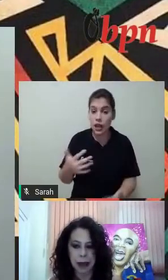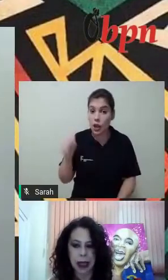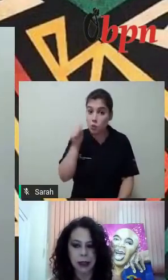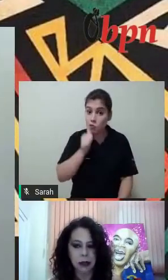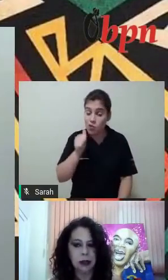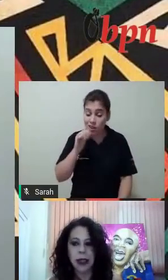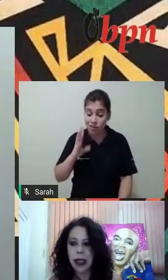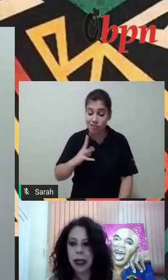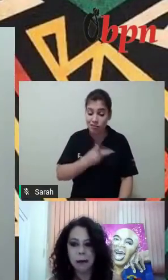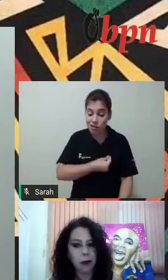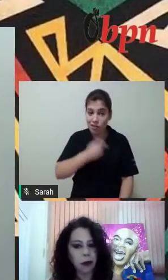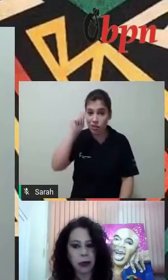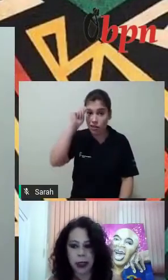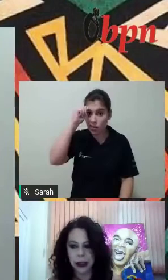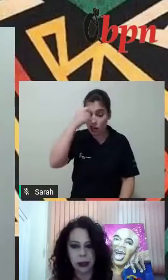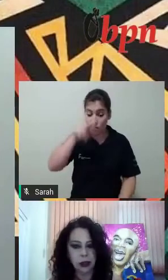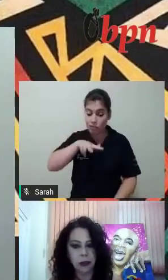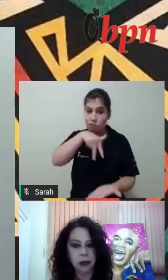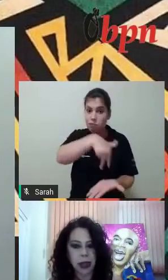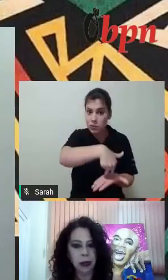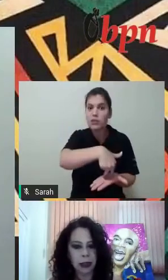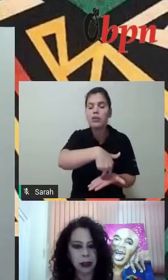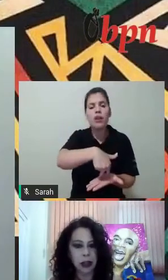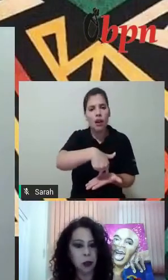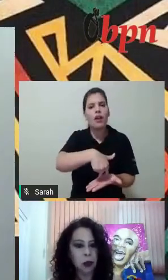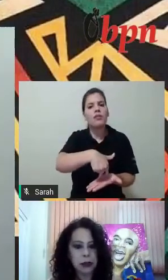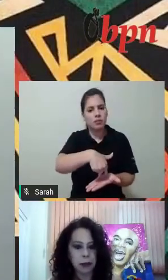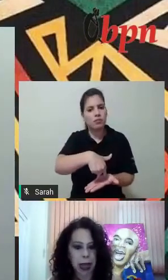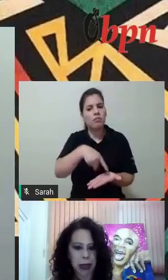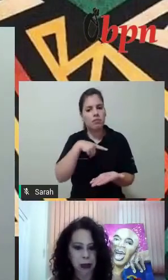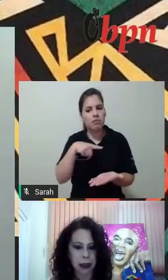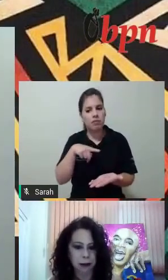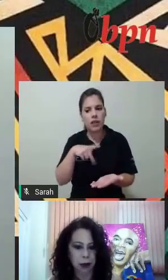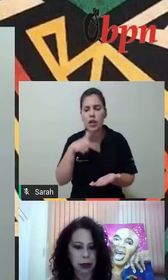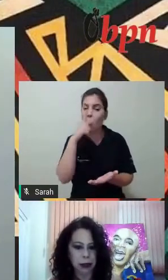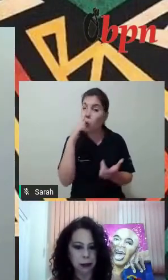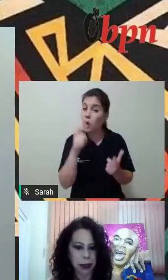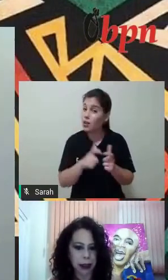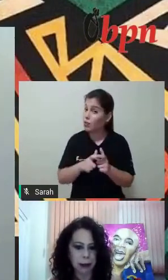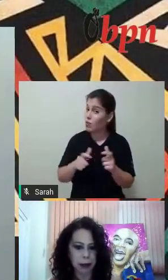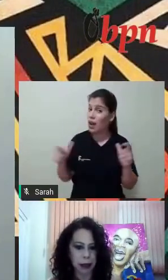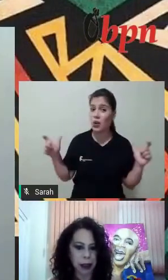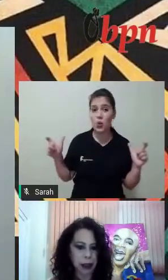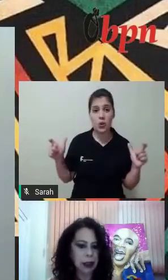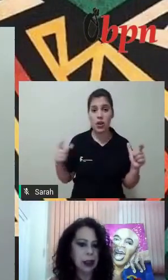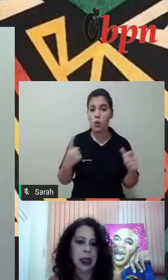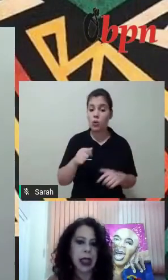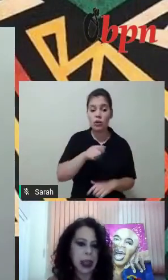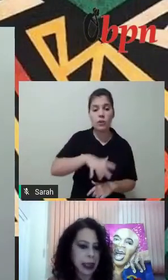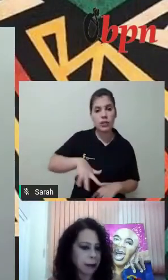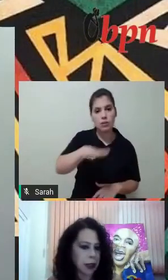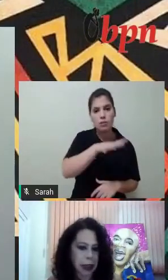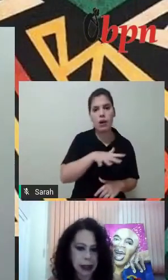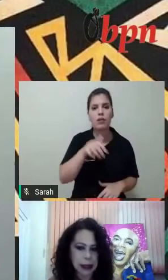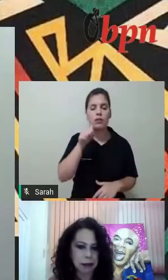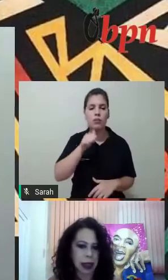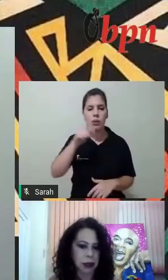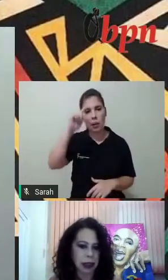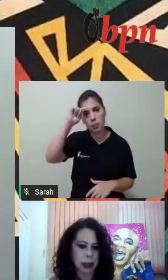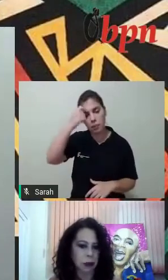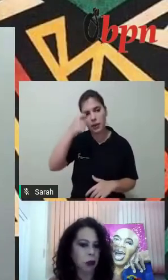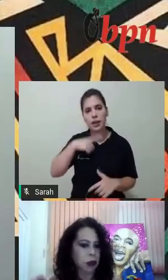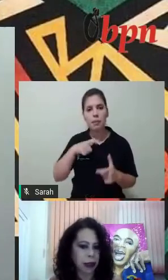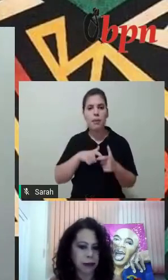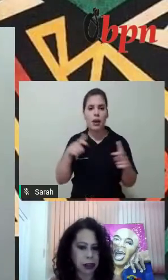nesse espaço é muito grande. Nós somos maioria. Eu acho que é o único espaço em que a população preta é maioria é nesse